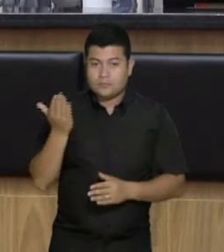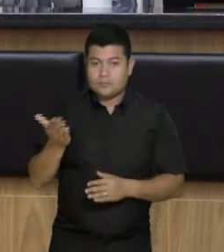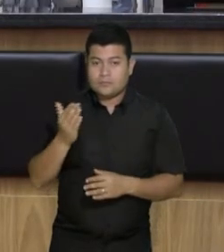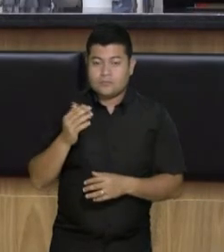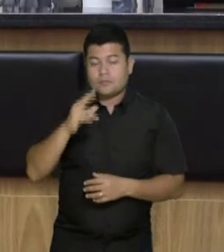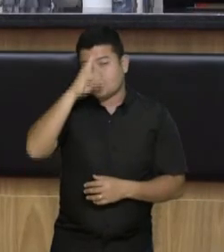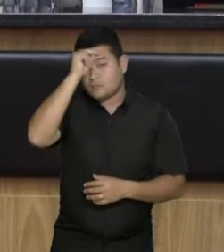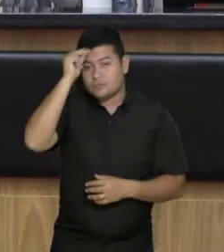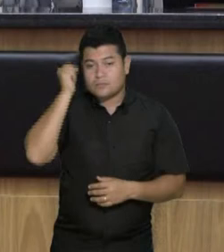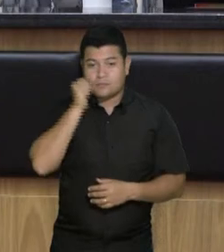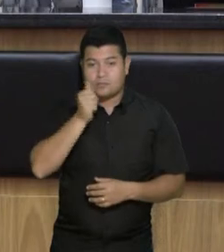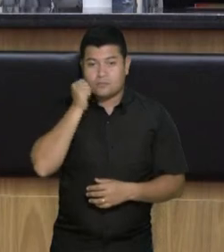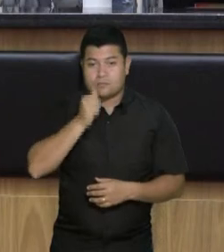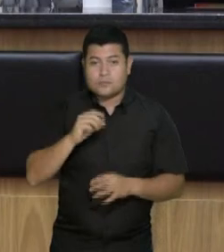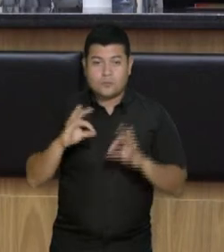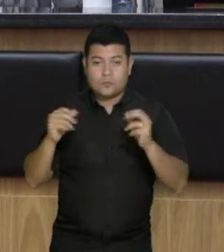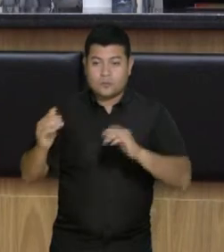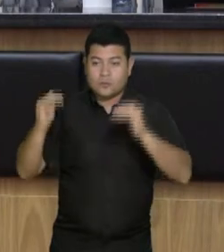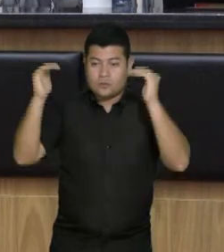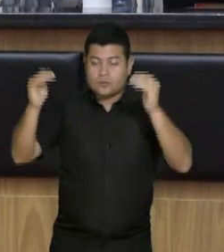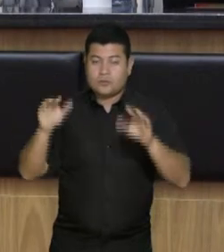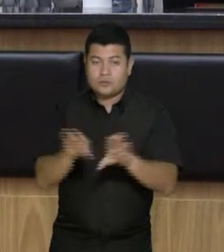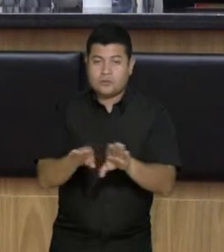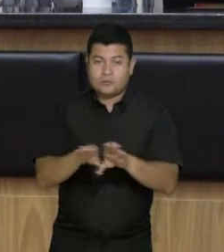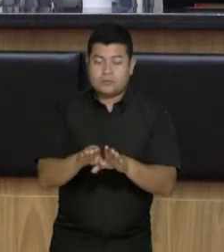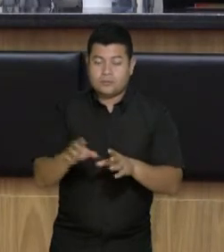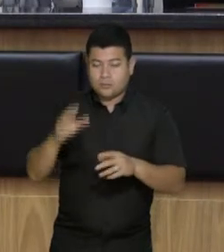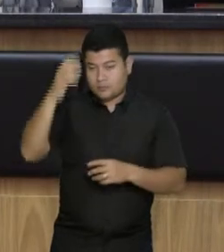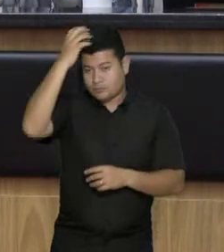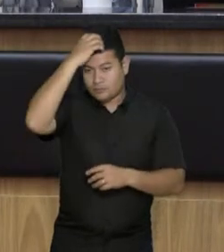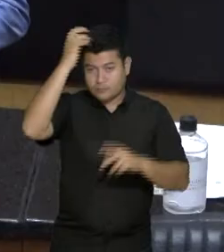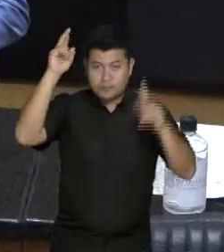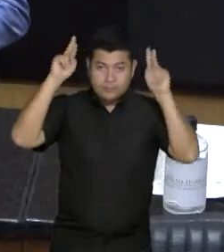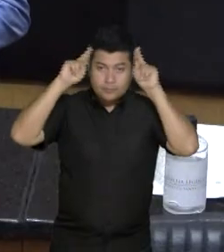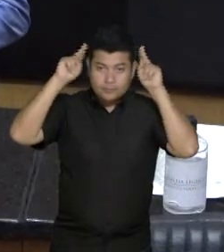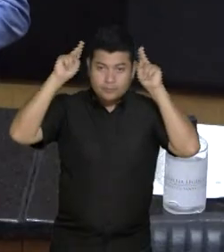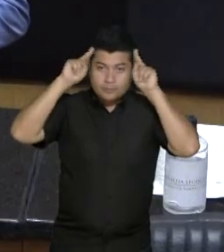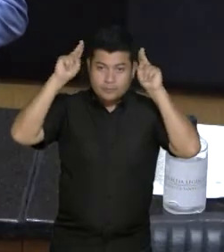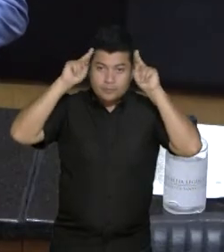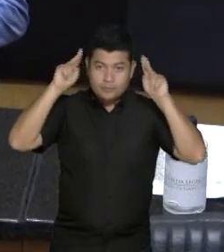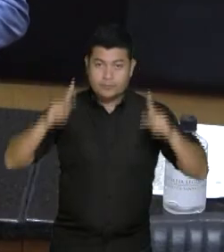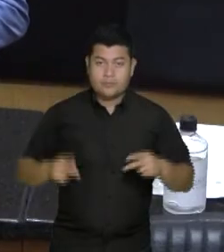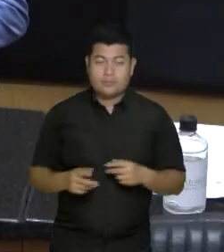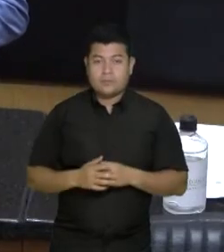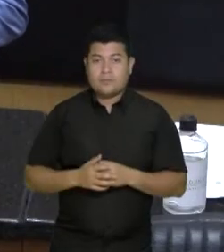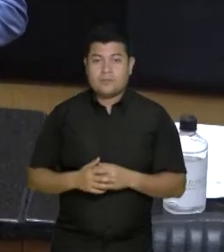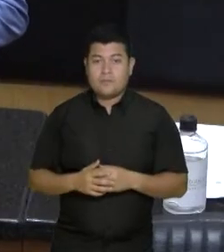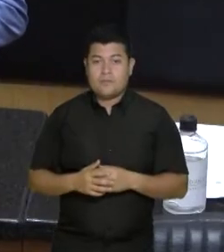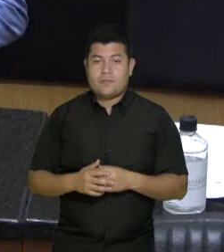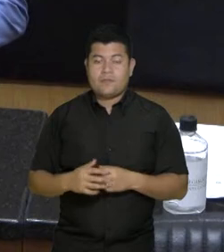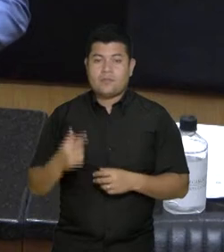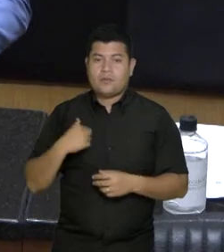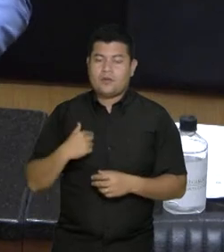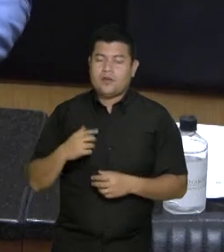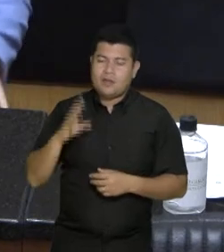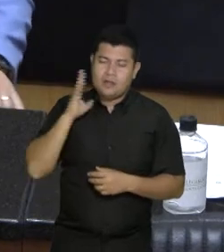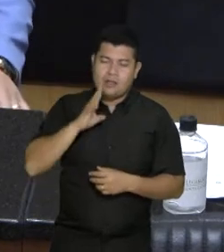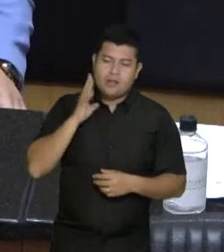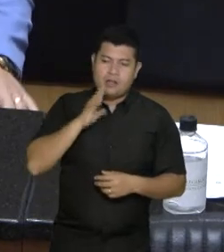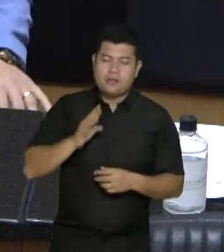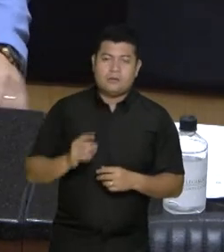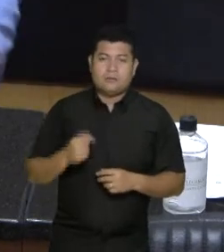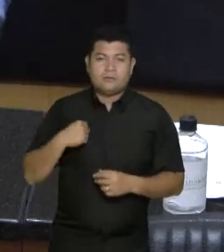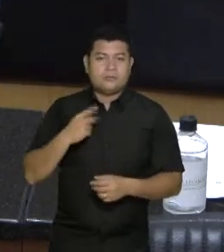a todas as outras autoridades, a princesa, a rainha, e dizer que é muito legal. Eu sempre digo,